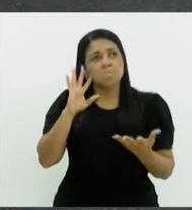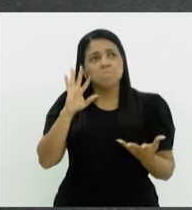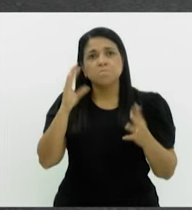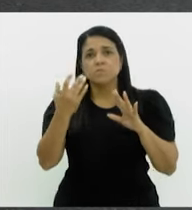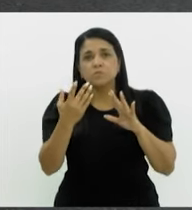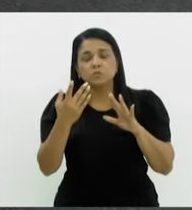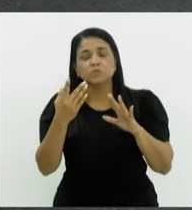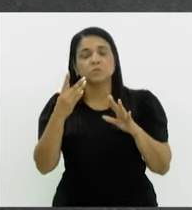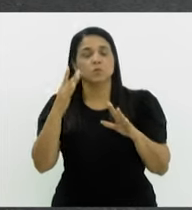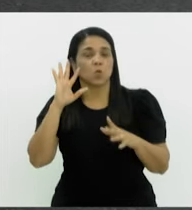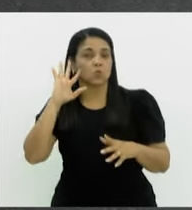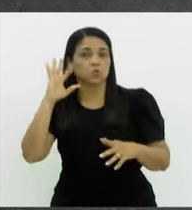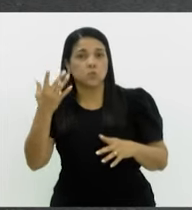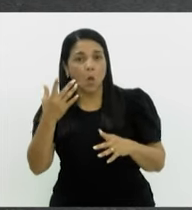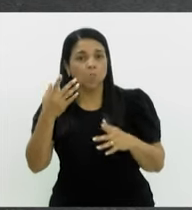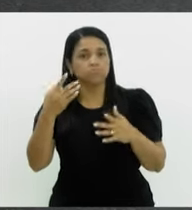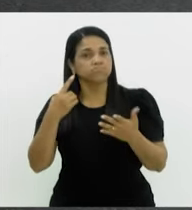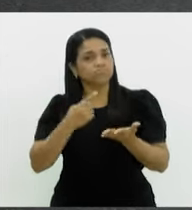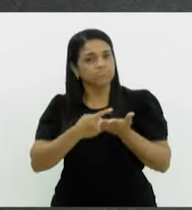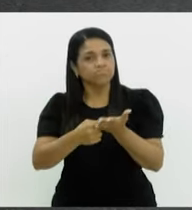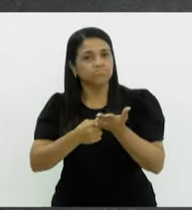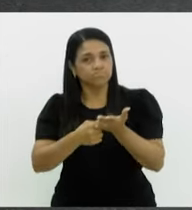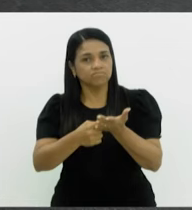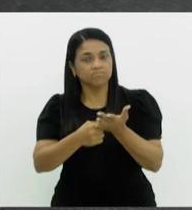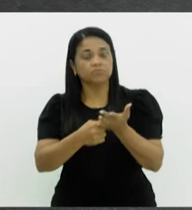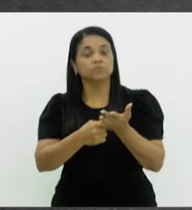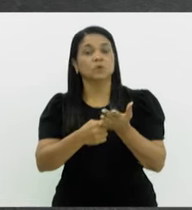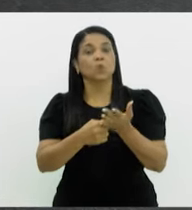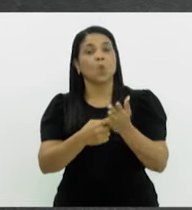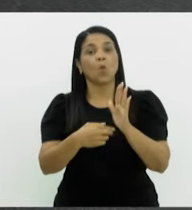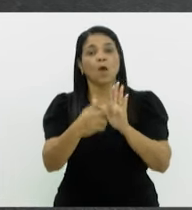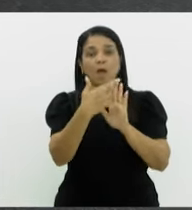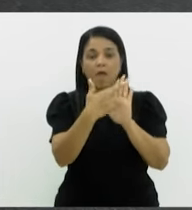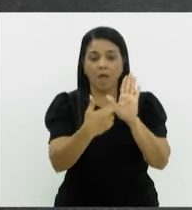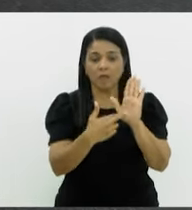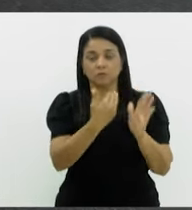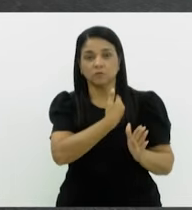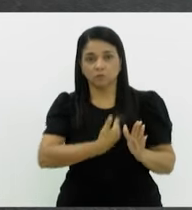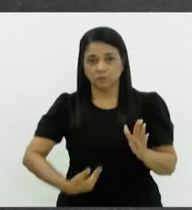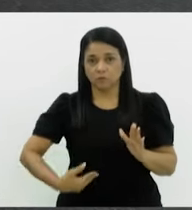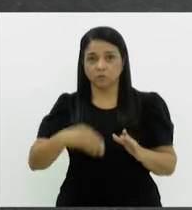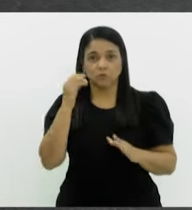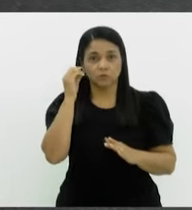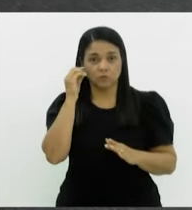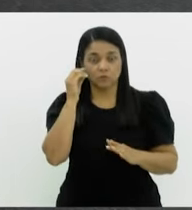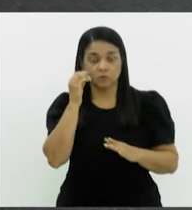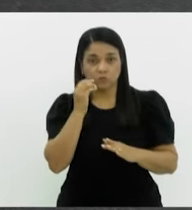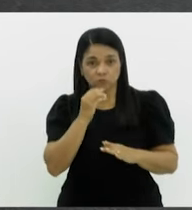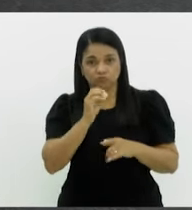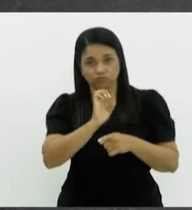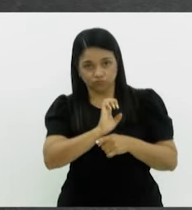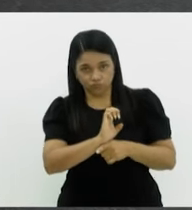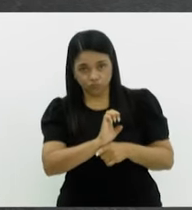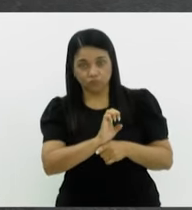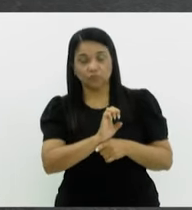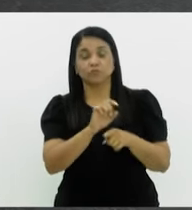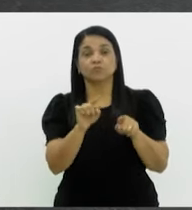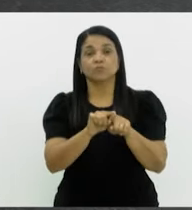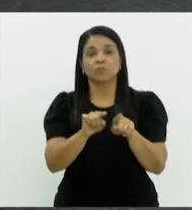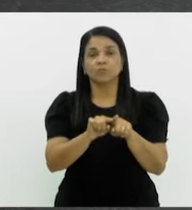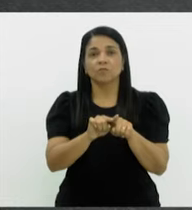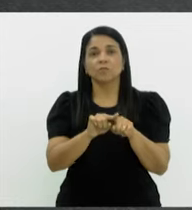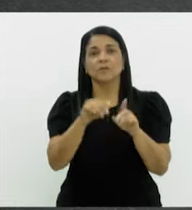pactuada, inclusive com regulamentação do governo do estado, que a gente pode discutir dentro da